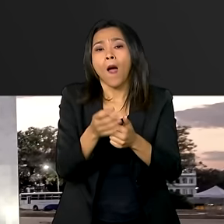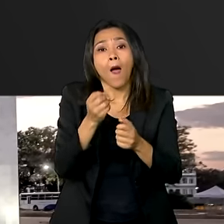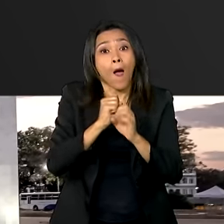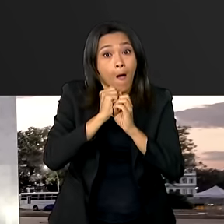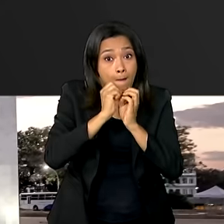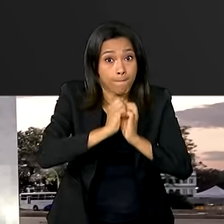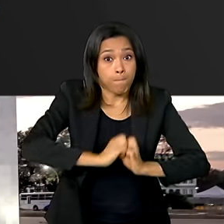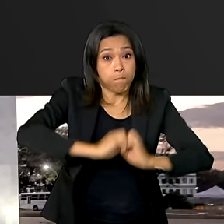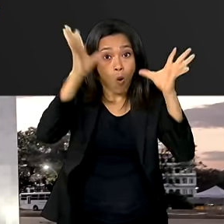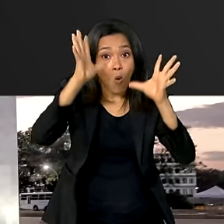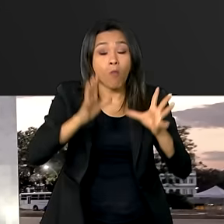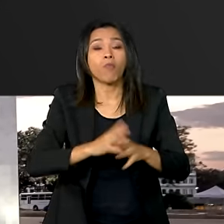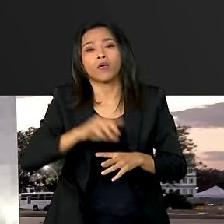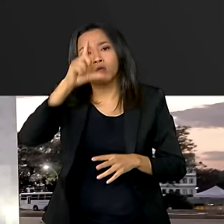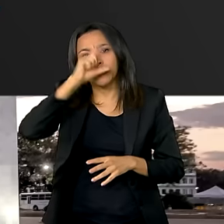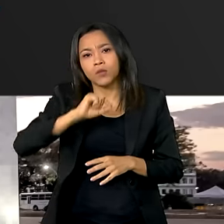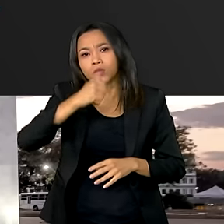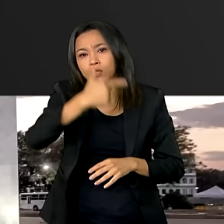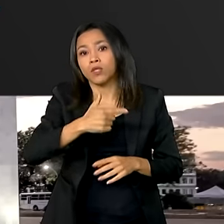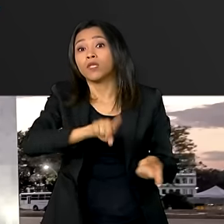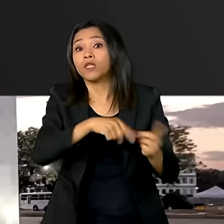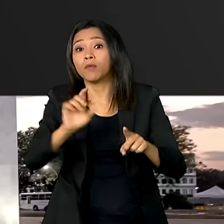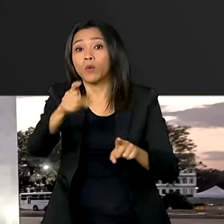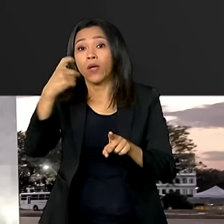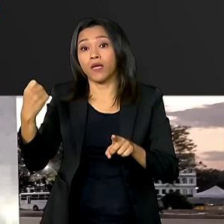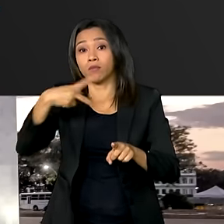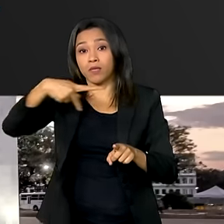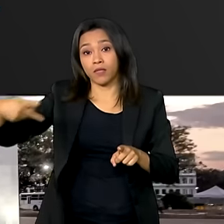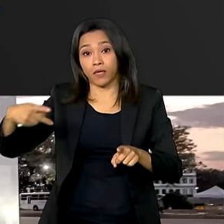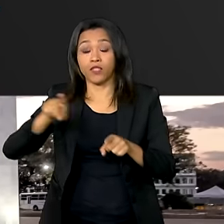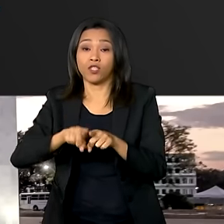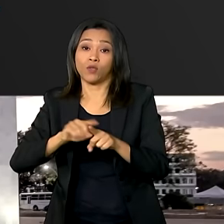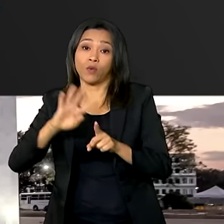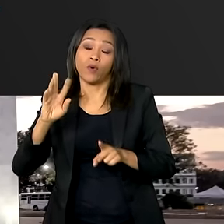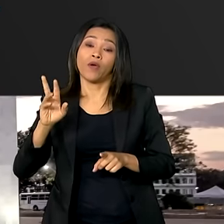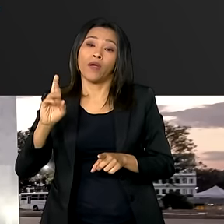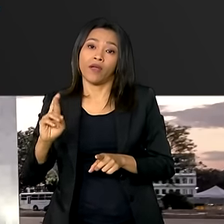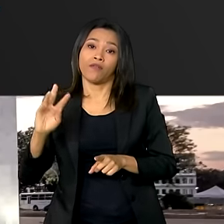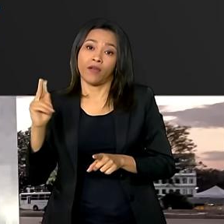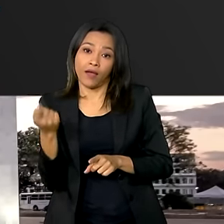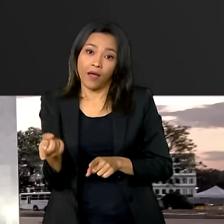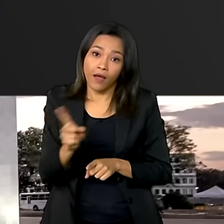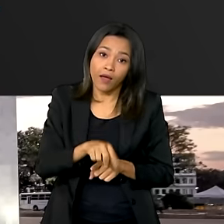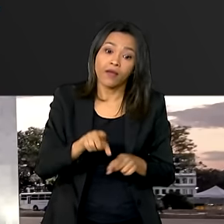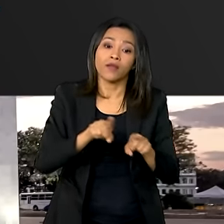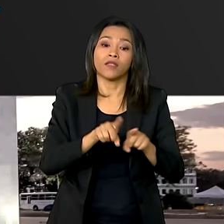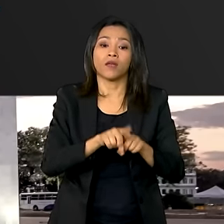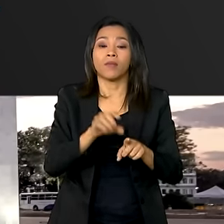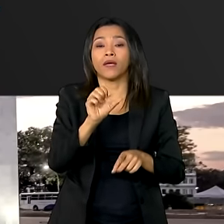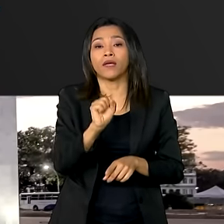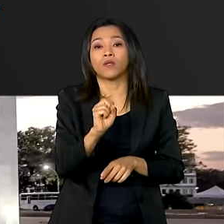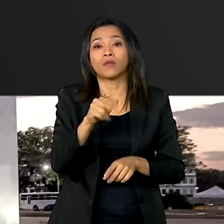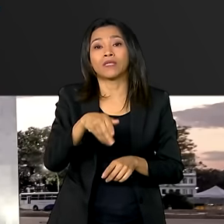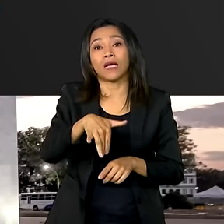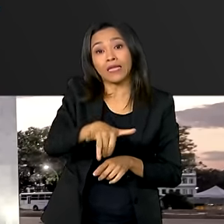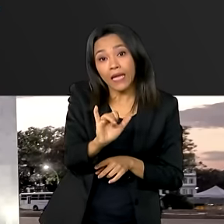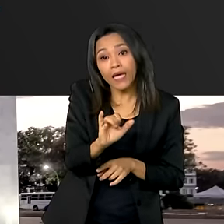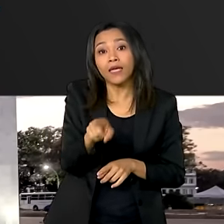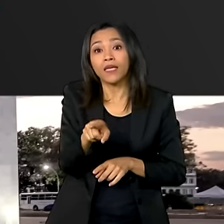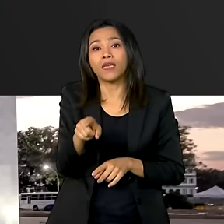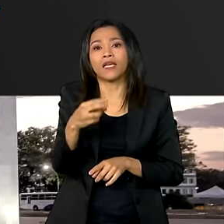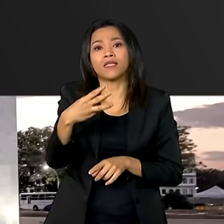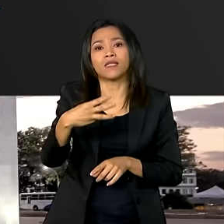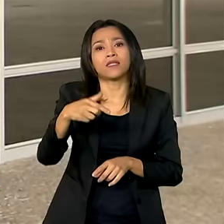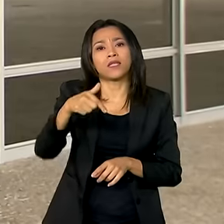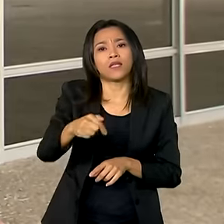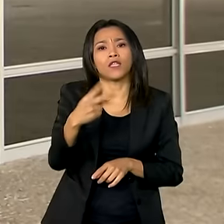Geraldo Alckmin e dos ex-presidentes Fernando Henrique Cardoso e José Sarney, e que elas explodiriam em 72